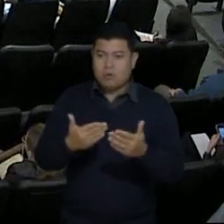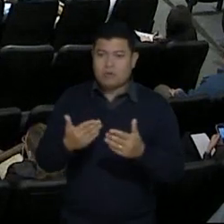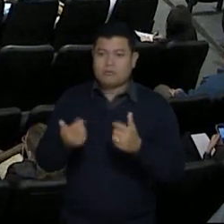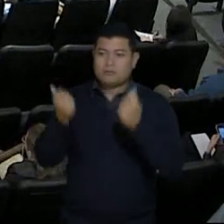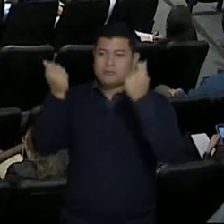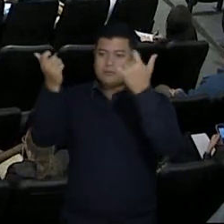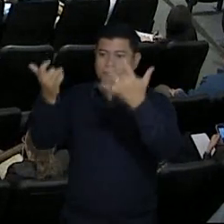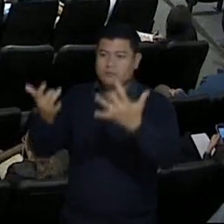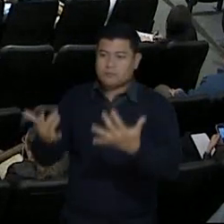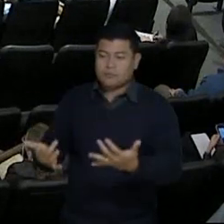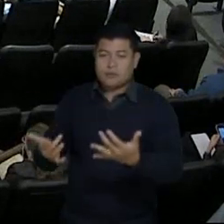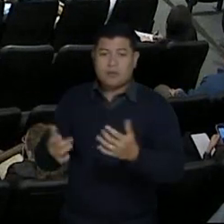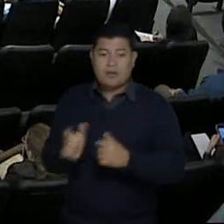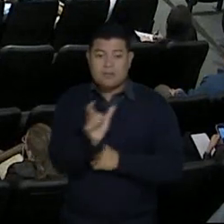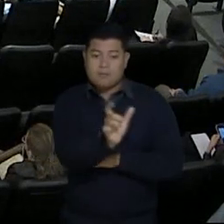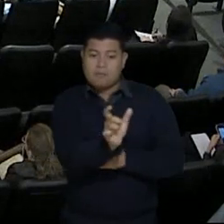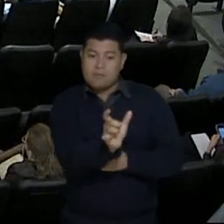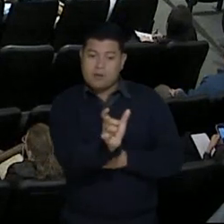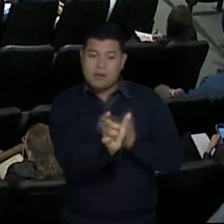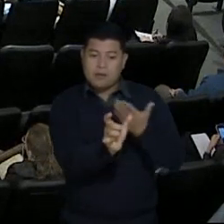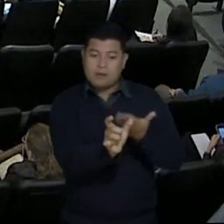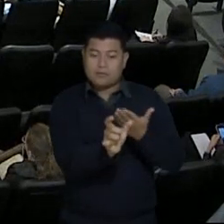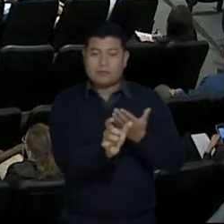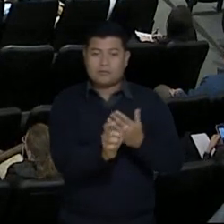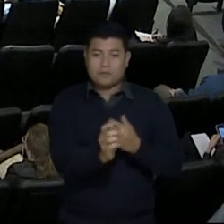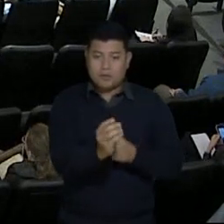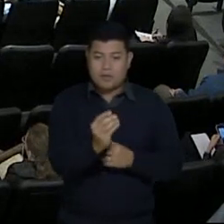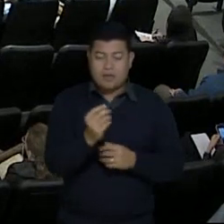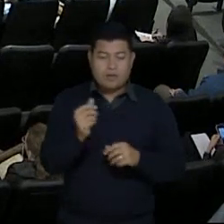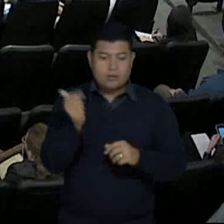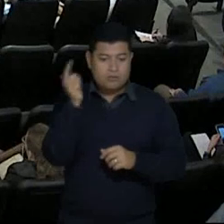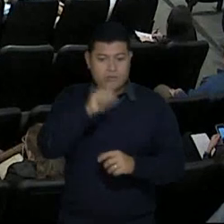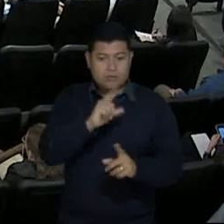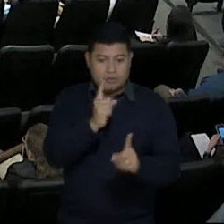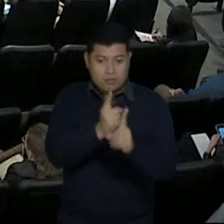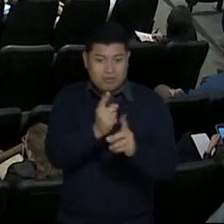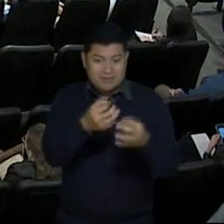àquela palavra que ele decodificou